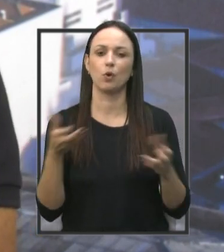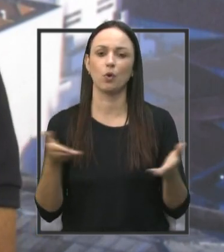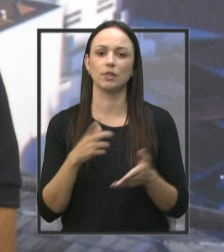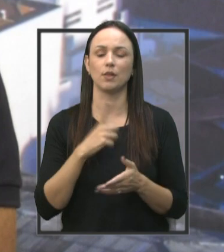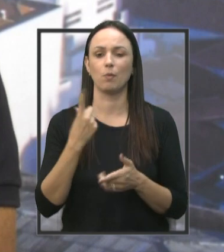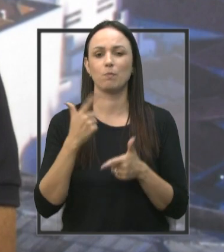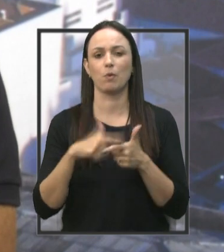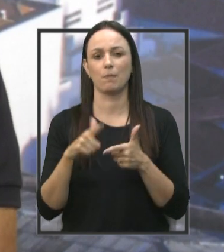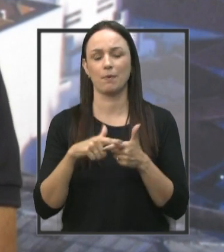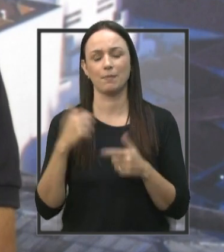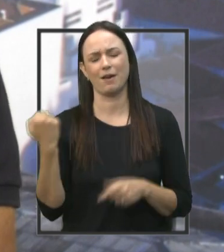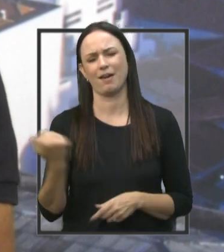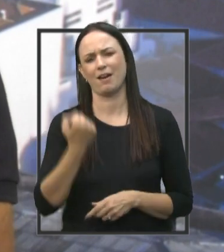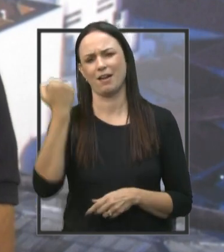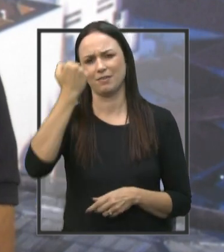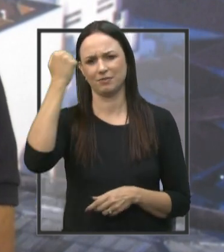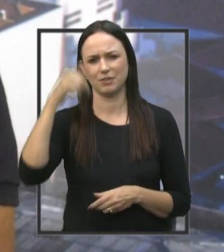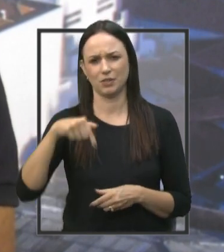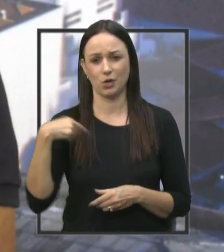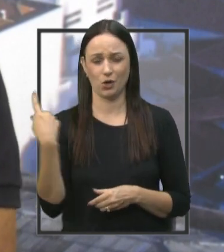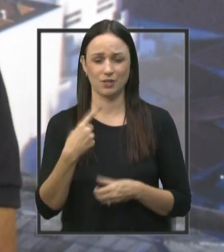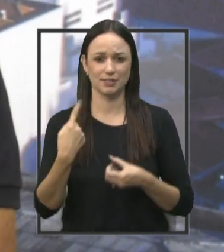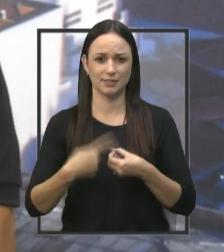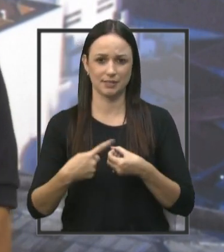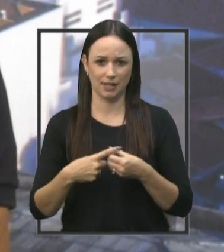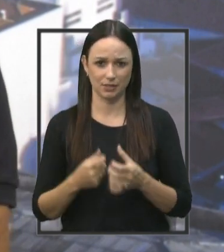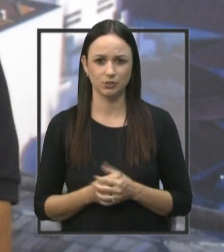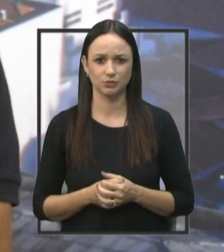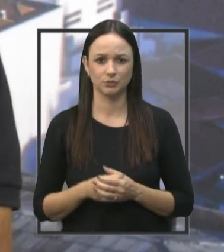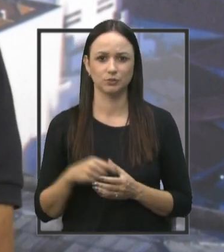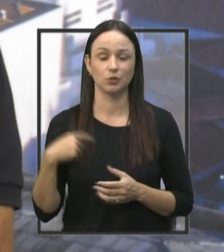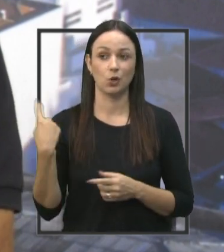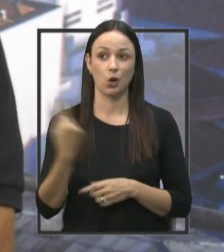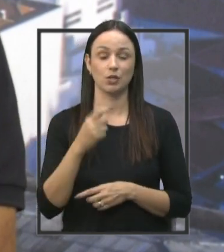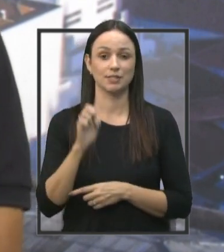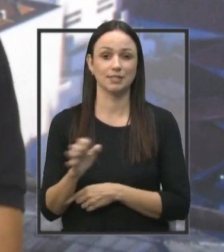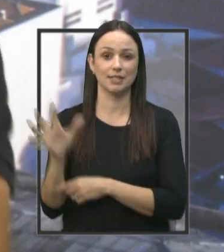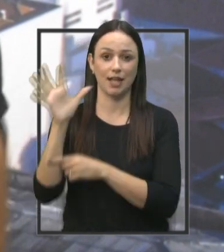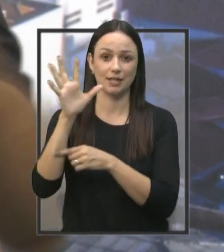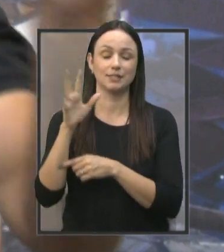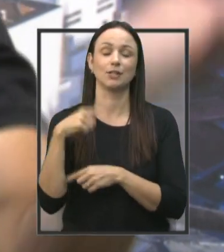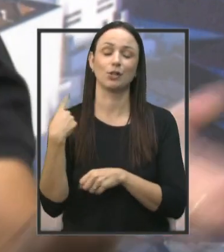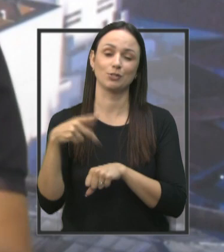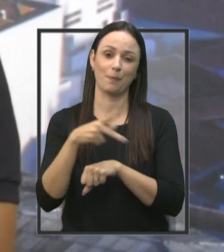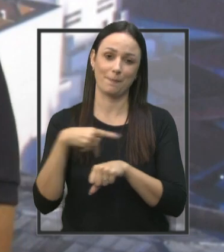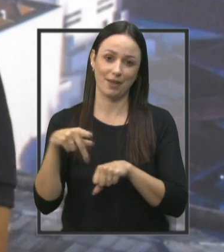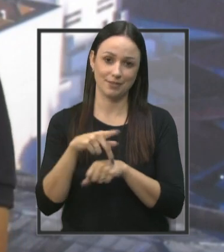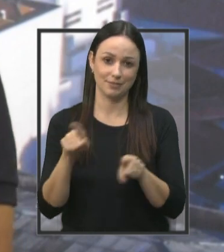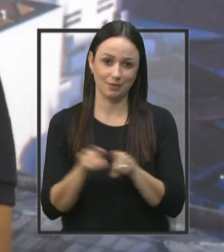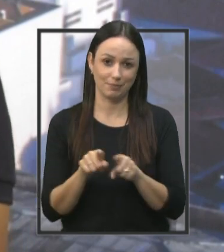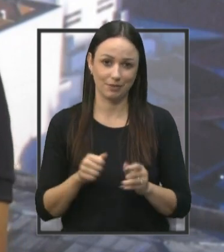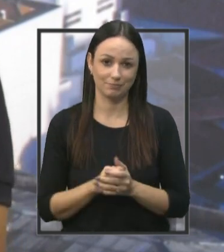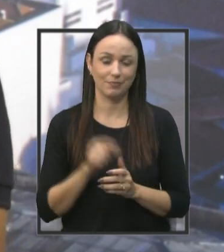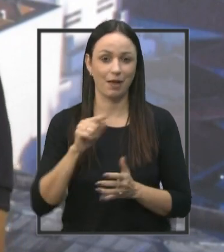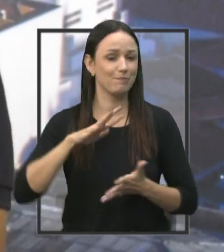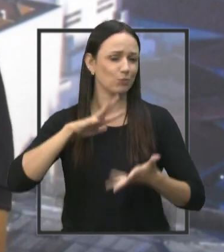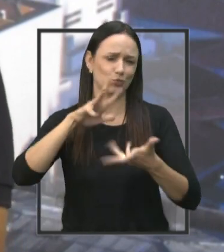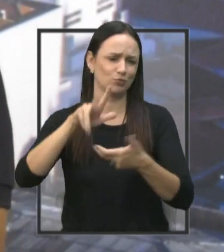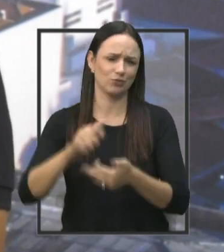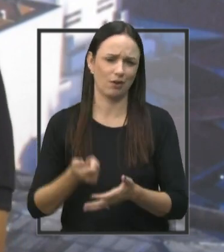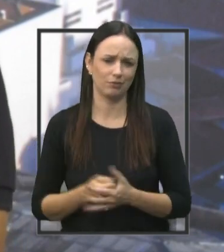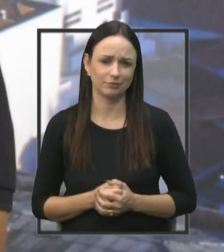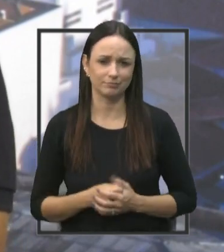temos um problema gravíssimo aqui na nossa cidade, no nosso estado, no nosso país, e eu acredito que isso é